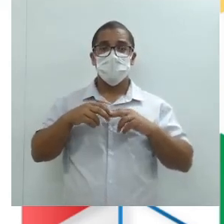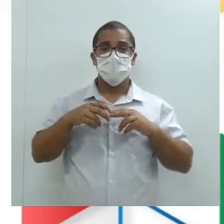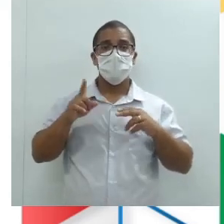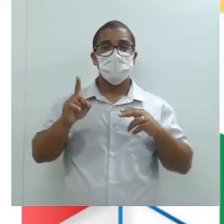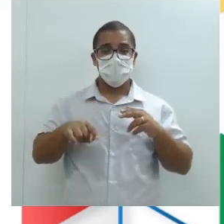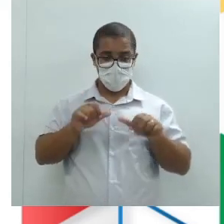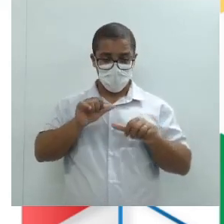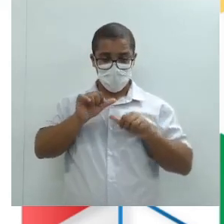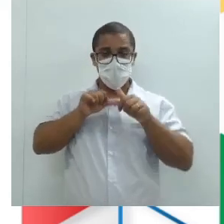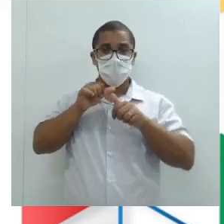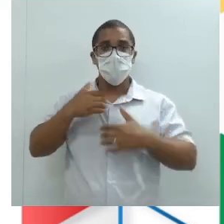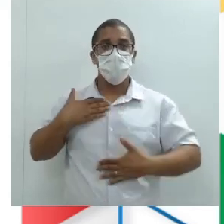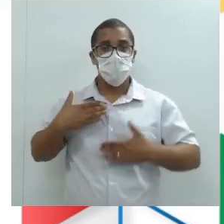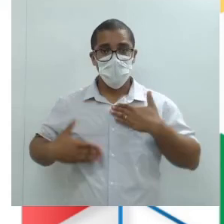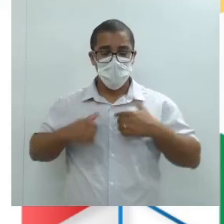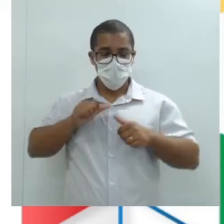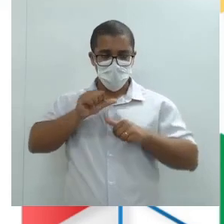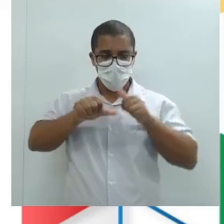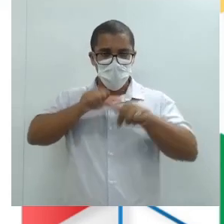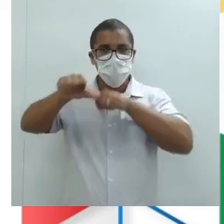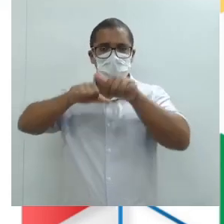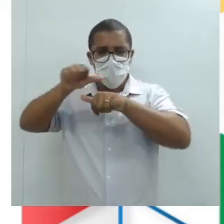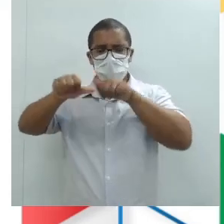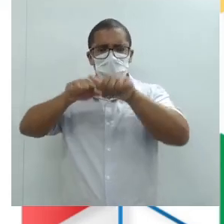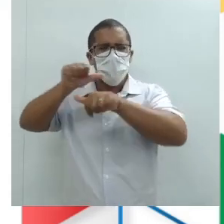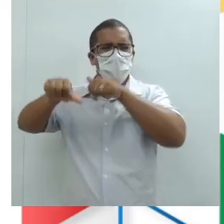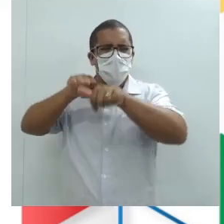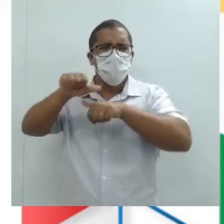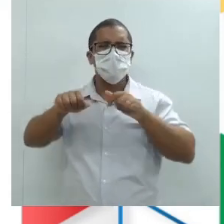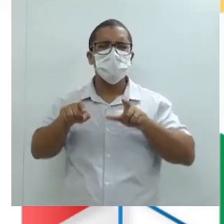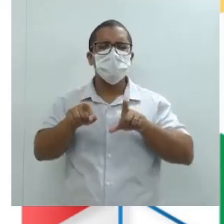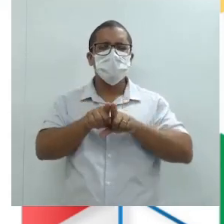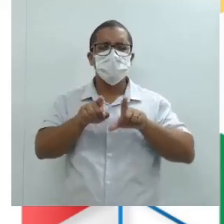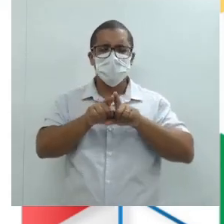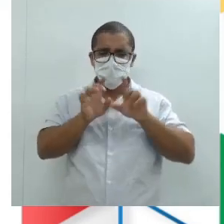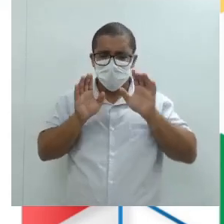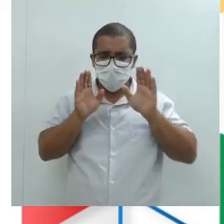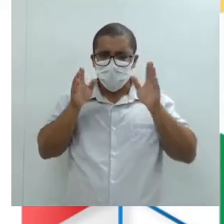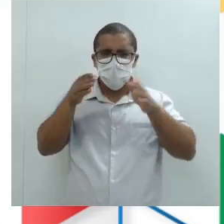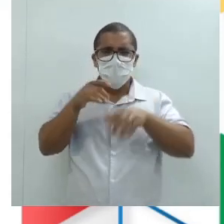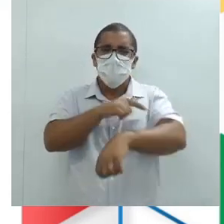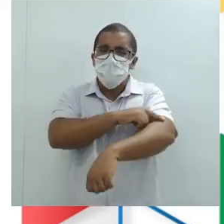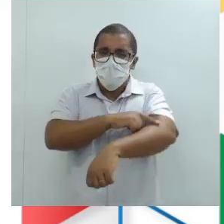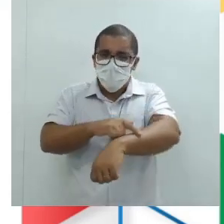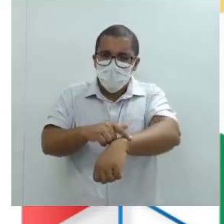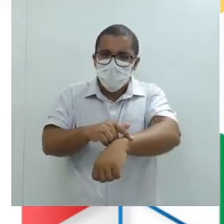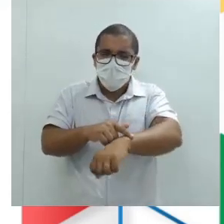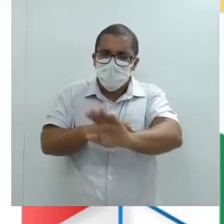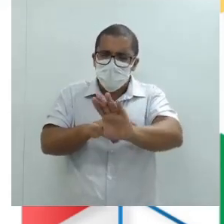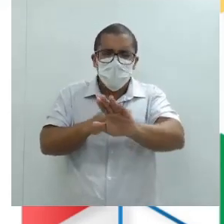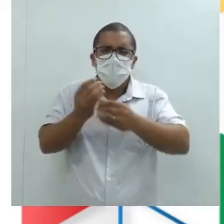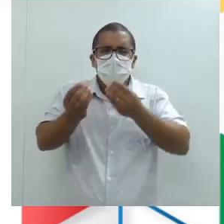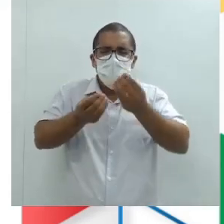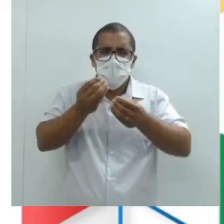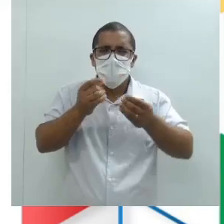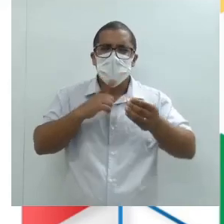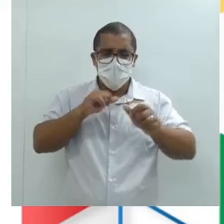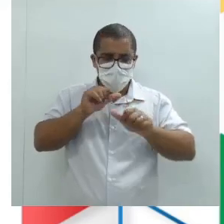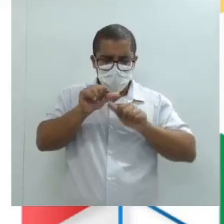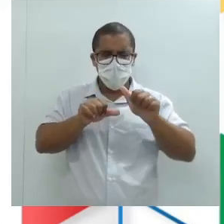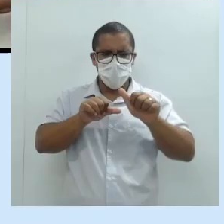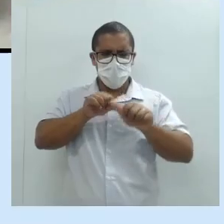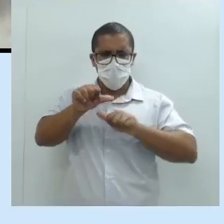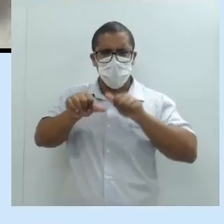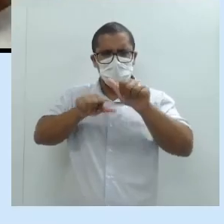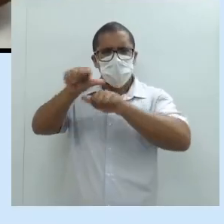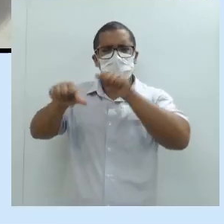intensas mudanças físicas e que são comportamentais. Quando eu falo dessas intensas